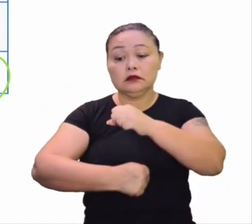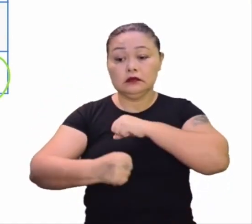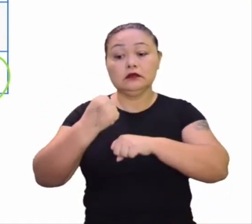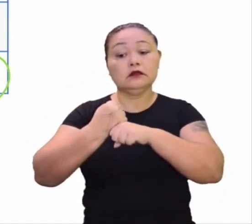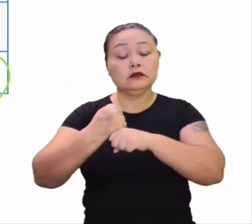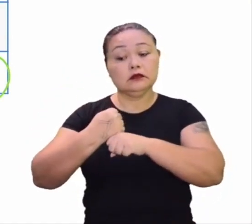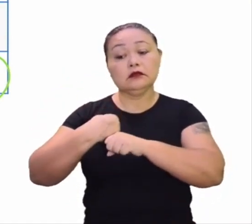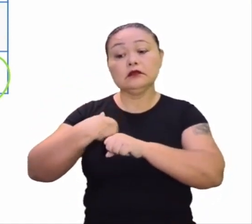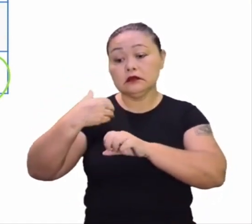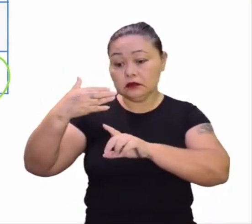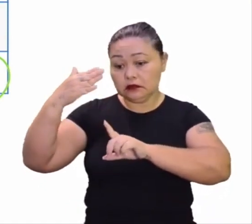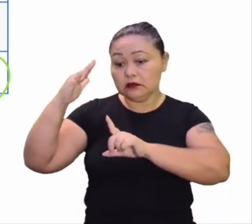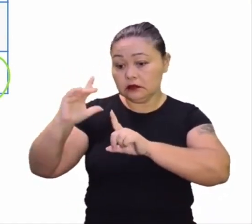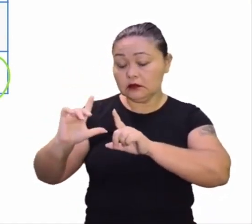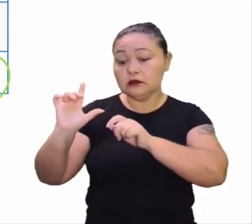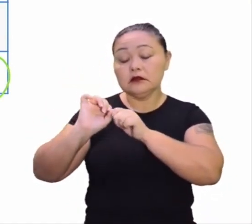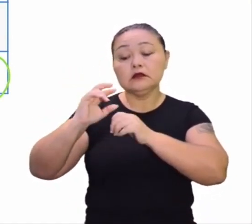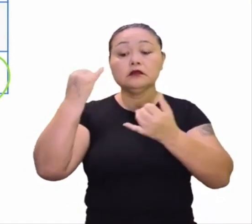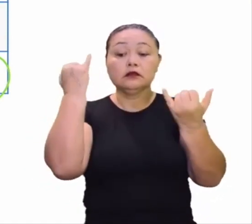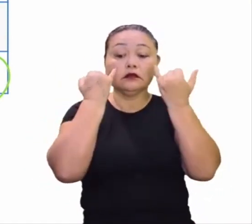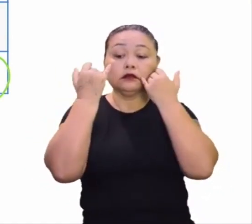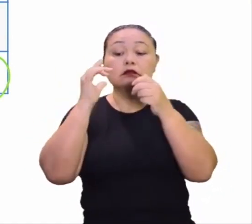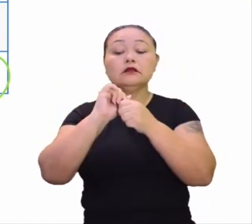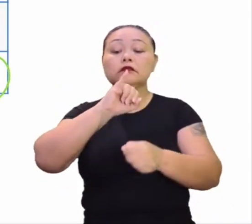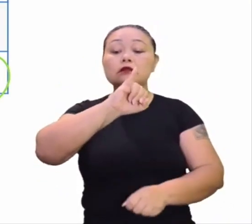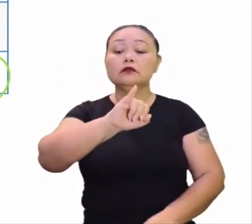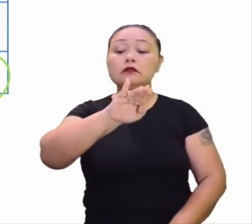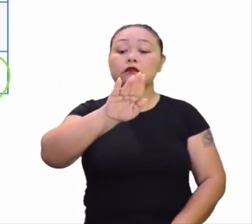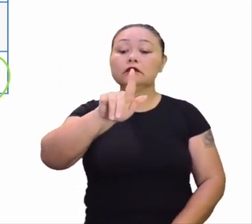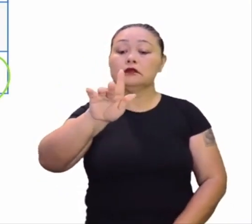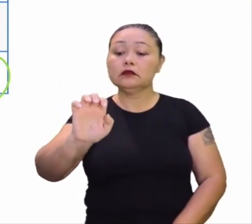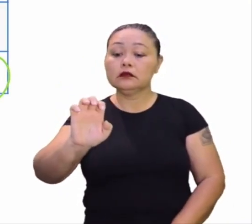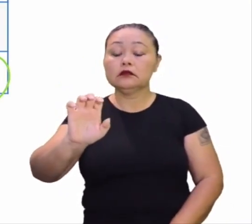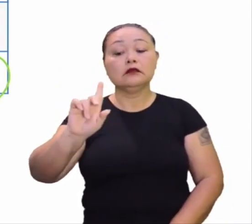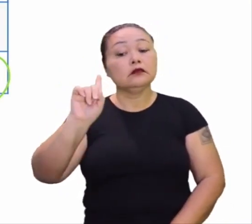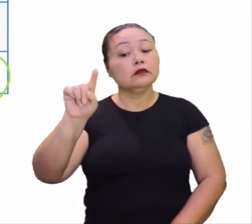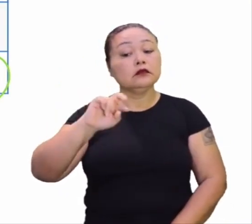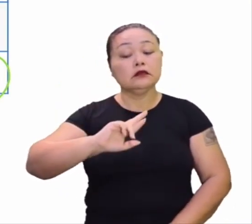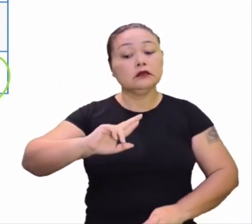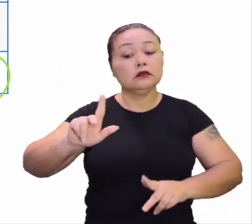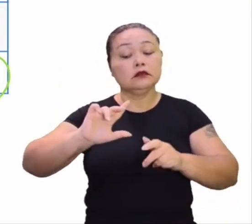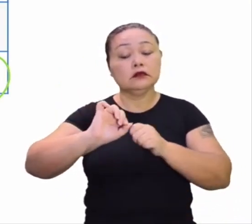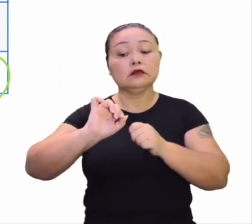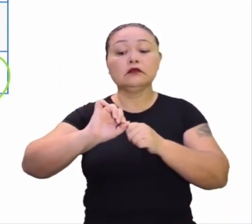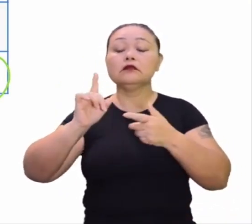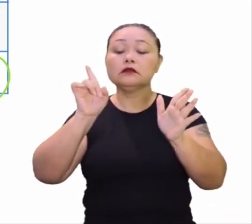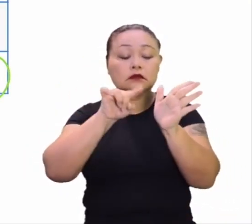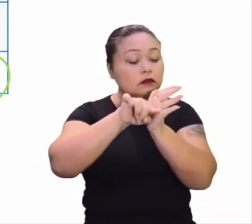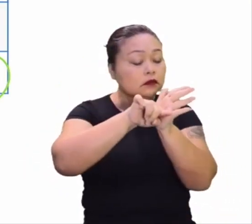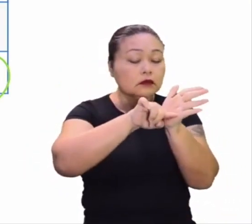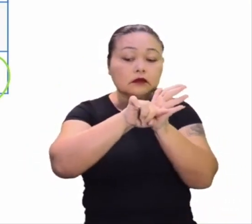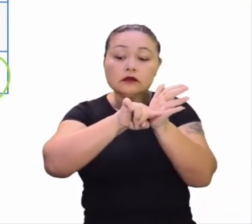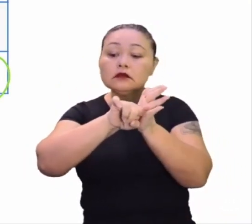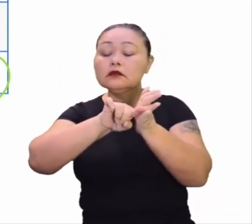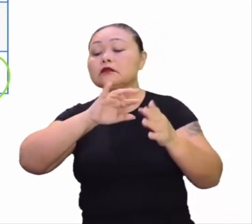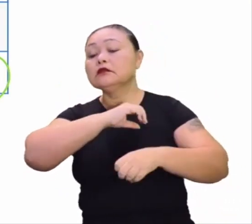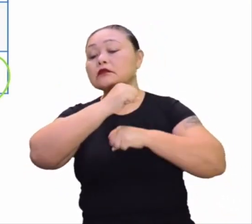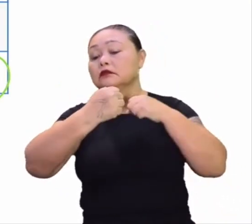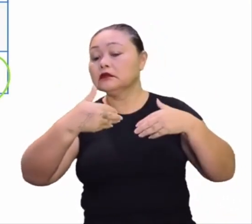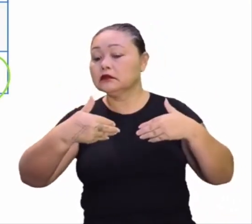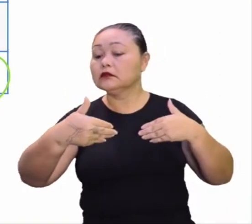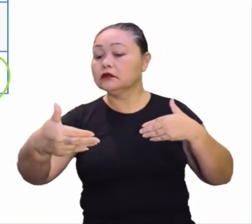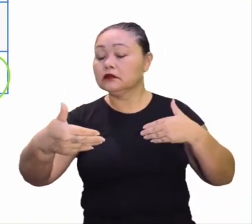menos de um ano, é isso? É informação oficial do IBGE, mas não é do censo, né? Isso. É da pesquisa anual. Isso, e vai estar um